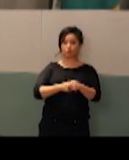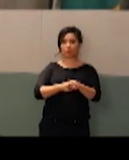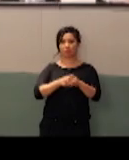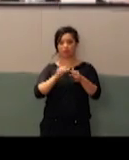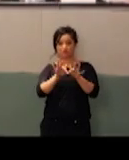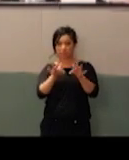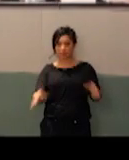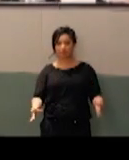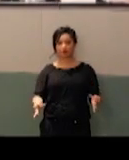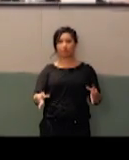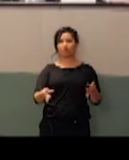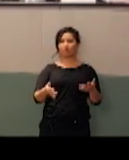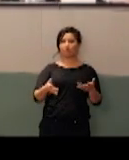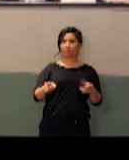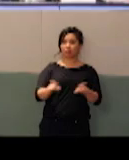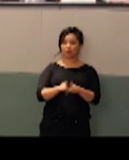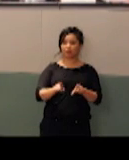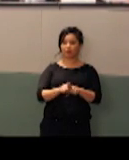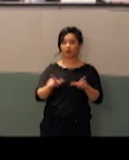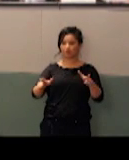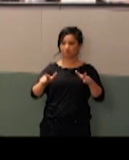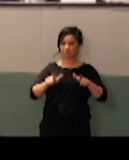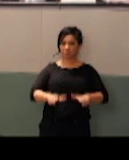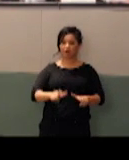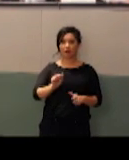e alvará de funcionamento?